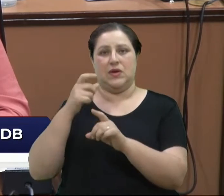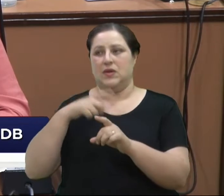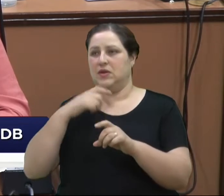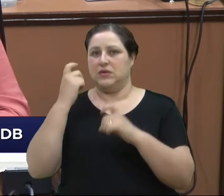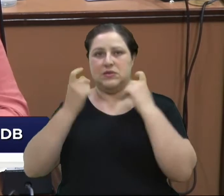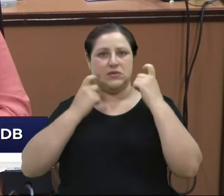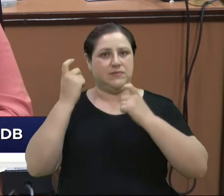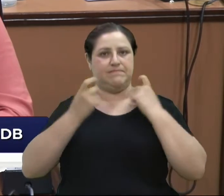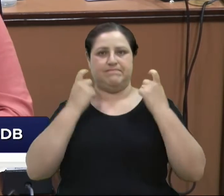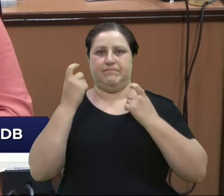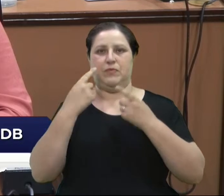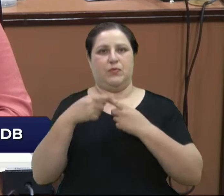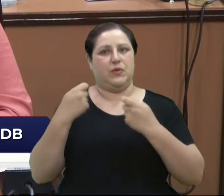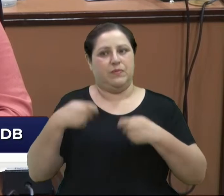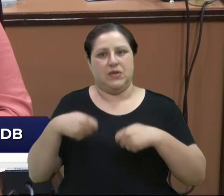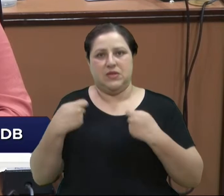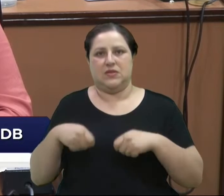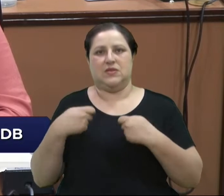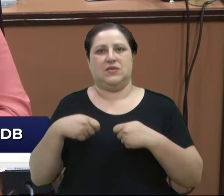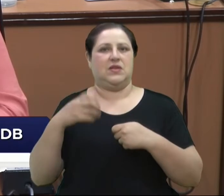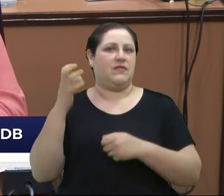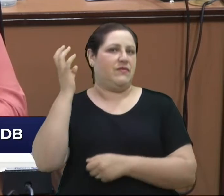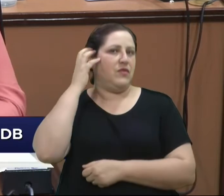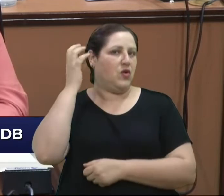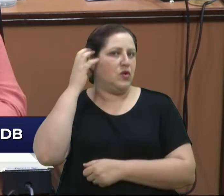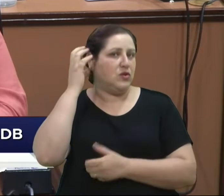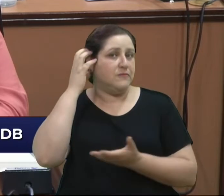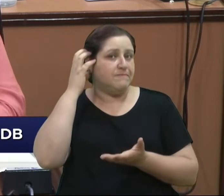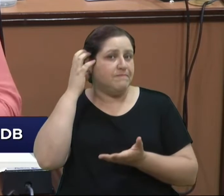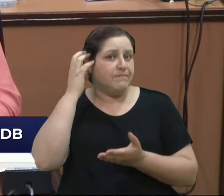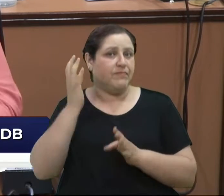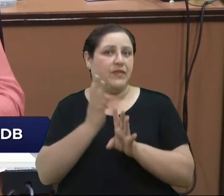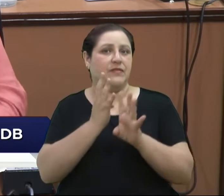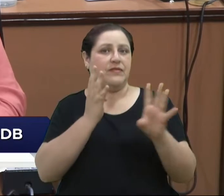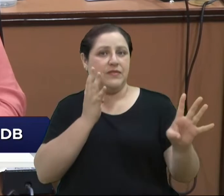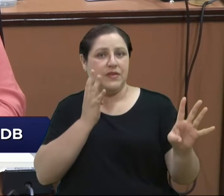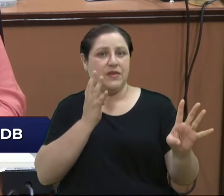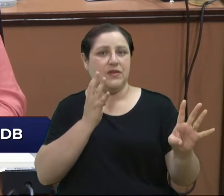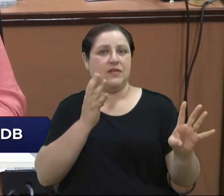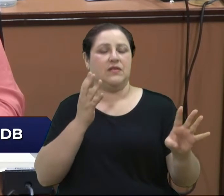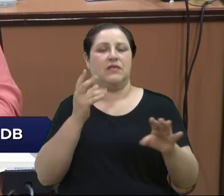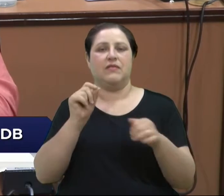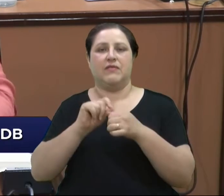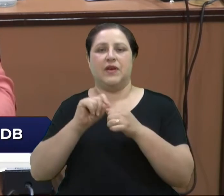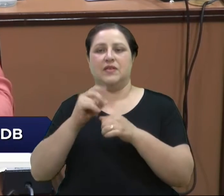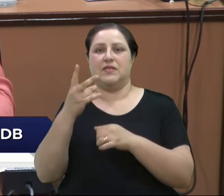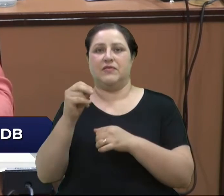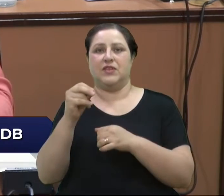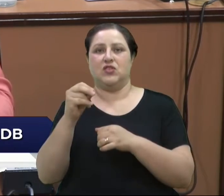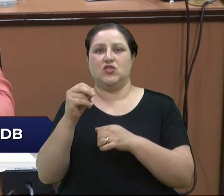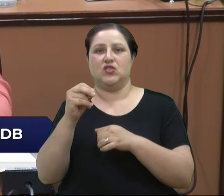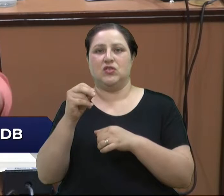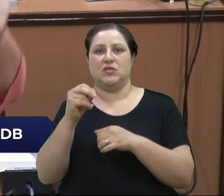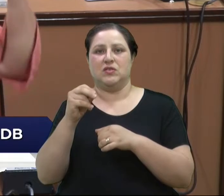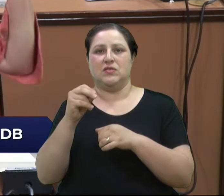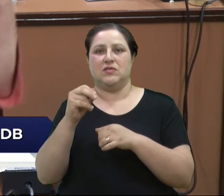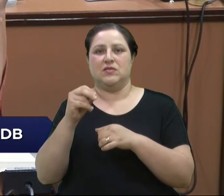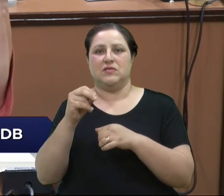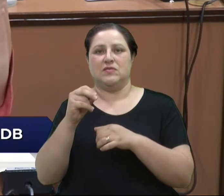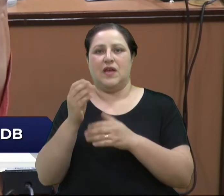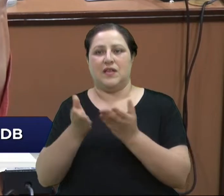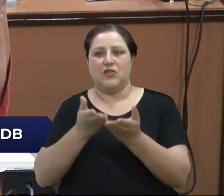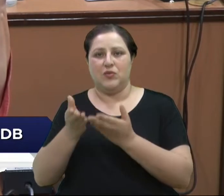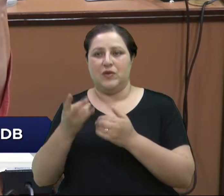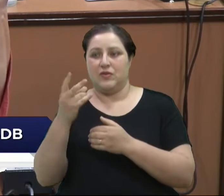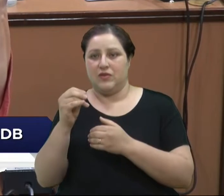desesperados, porque precisam de uma fonoaudióloga, entram na fila, fazem 20 sessões. Acabou as 20 sessões, eles voltam para o